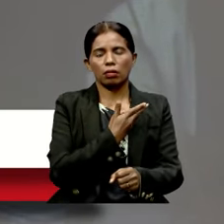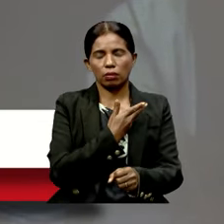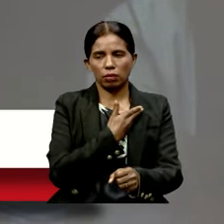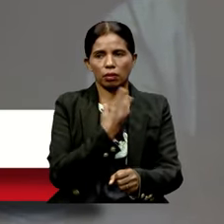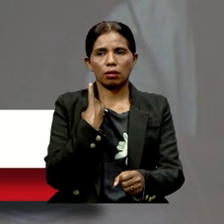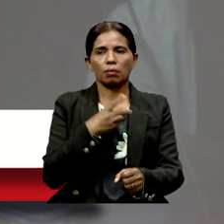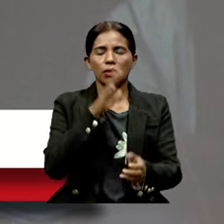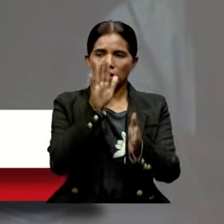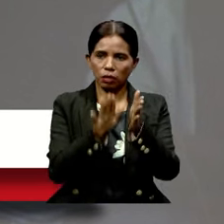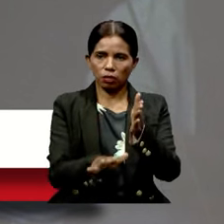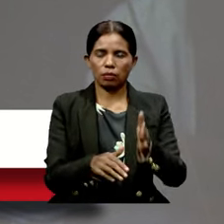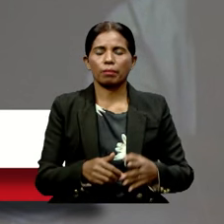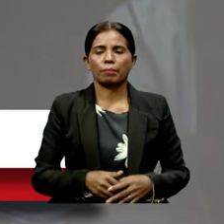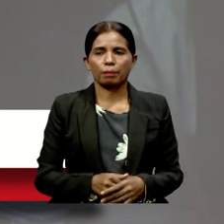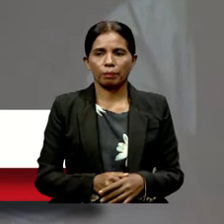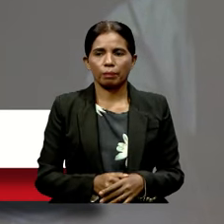teia né, sei tu.